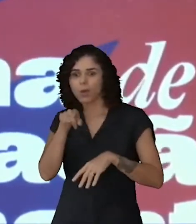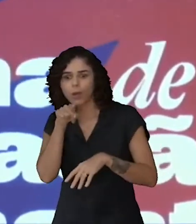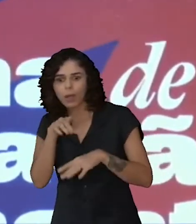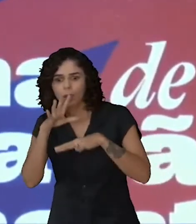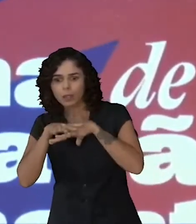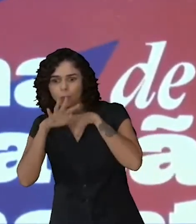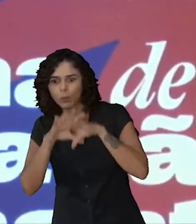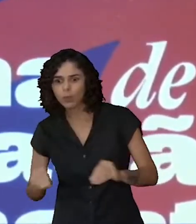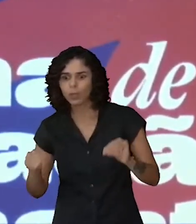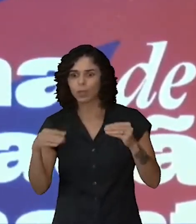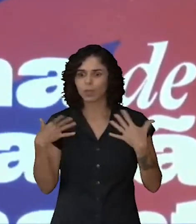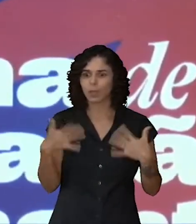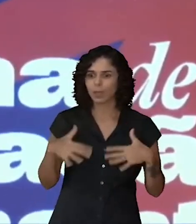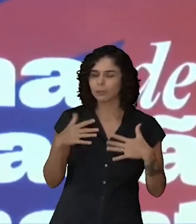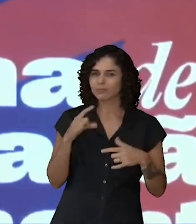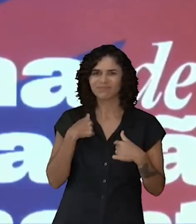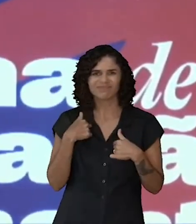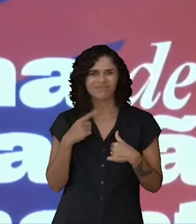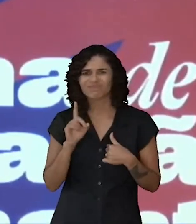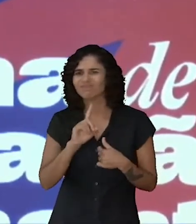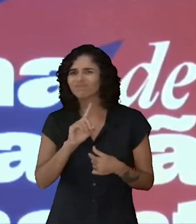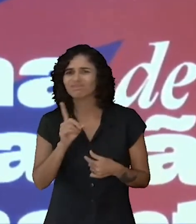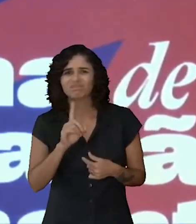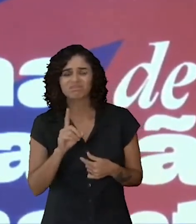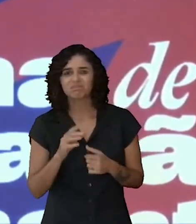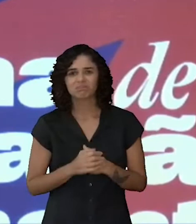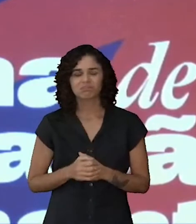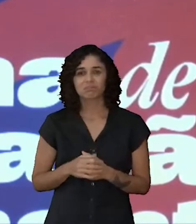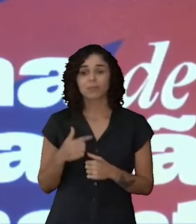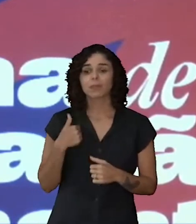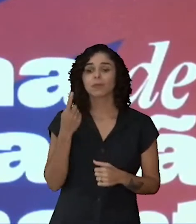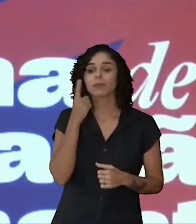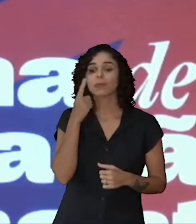que me impressiona é como ele é depois que ele levanta.